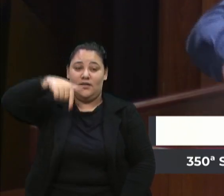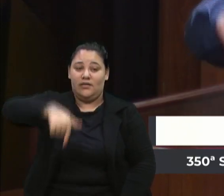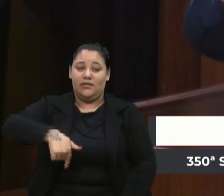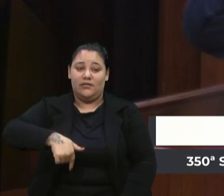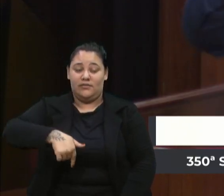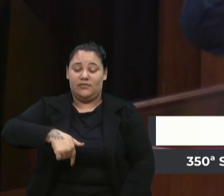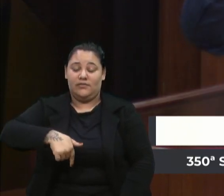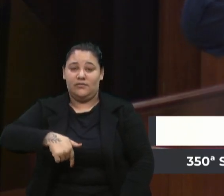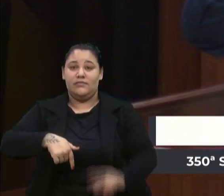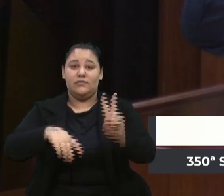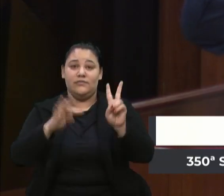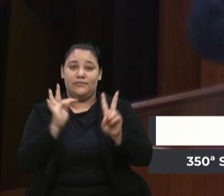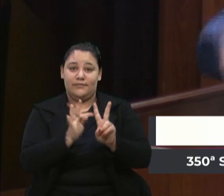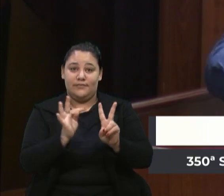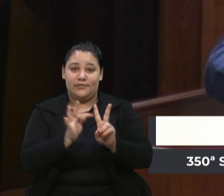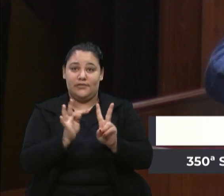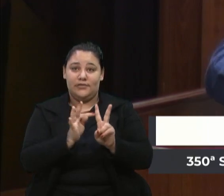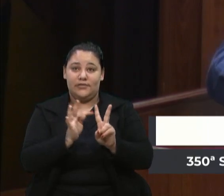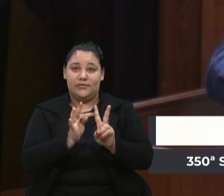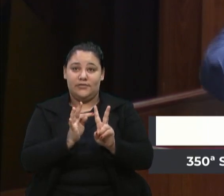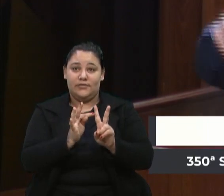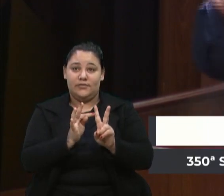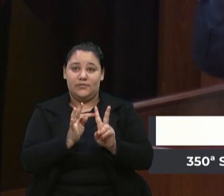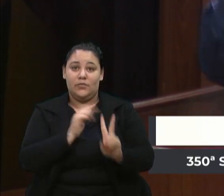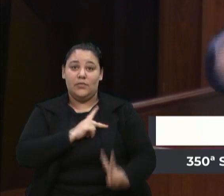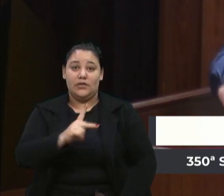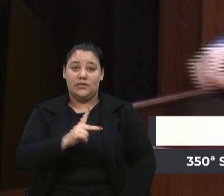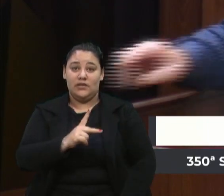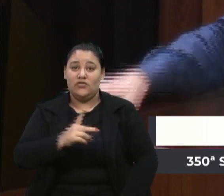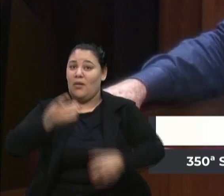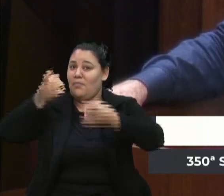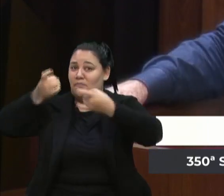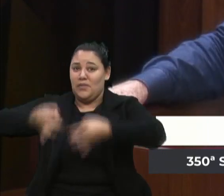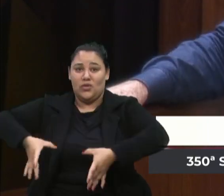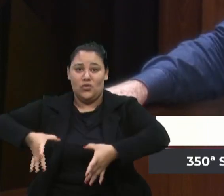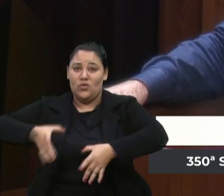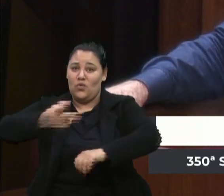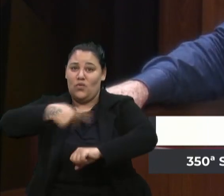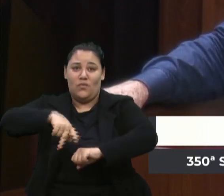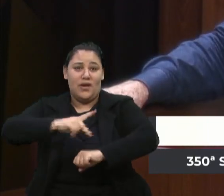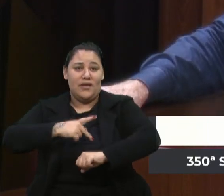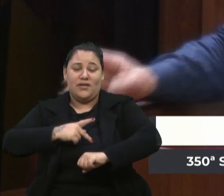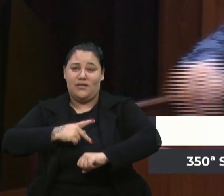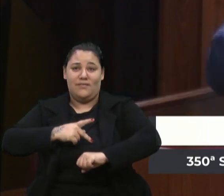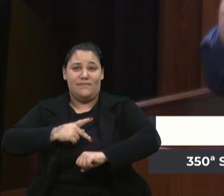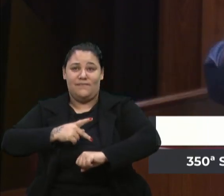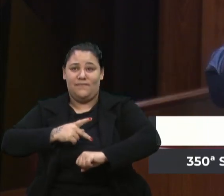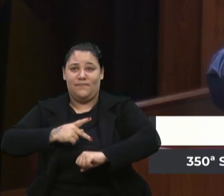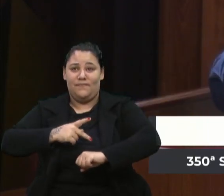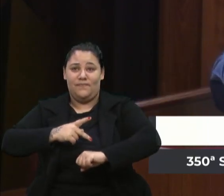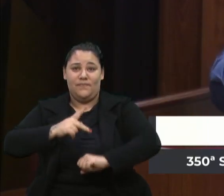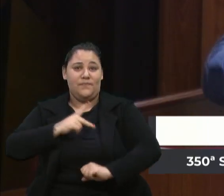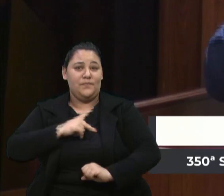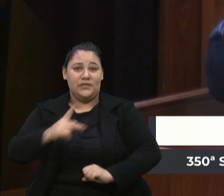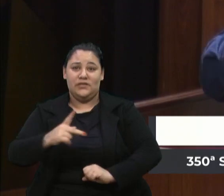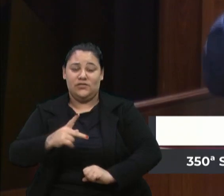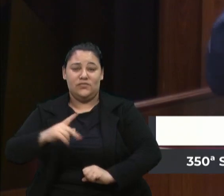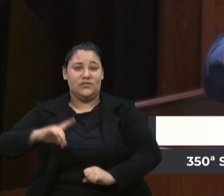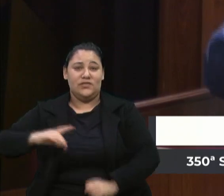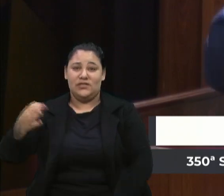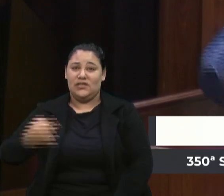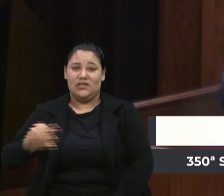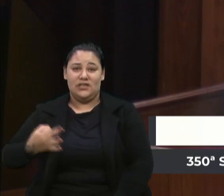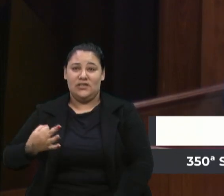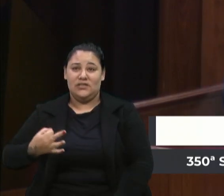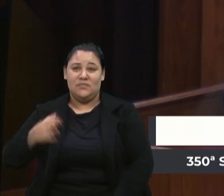problemas do país. Ele tem abandonado o nosso país. Ele tem sido, com certeza, o presidente que